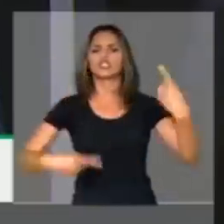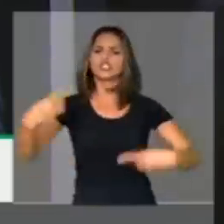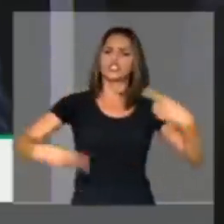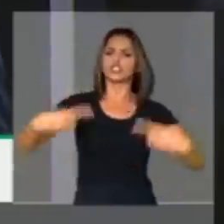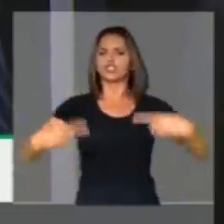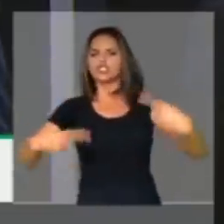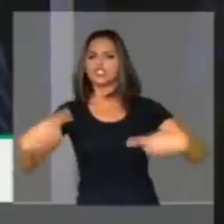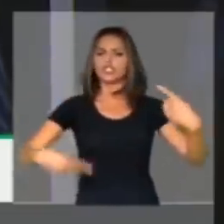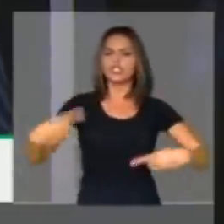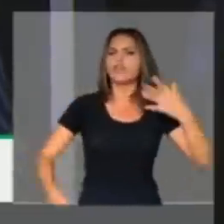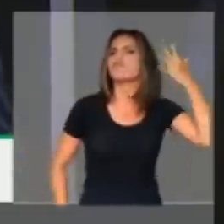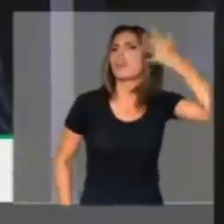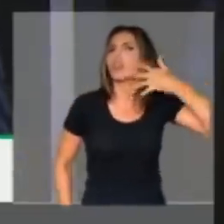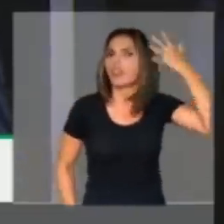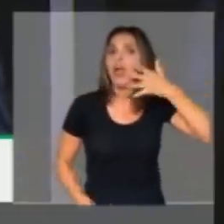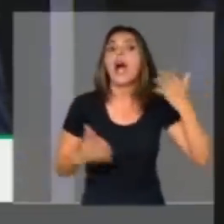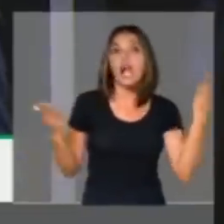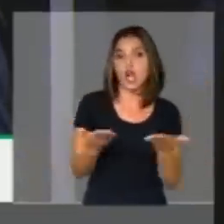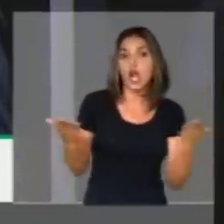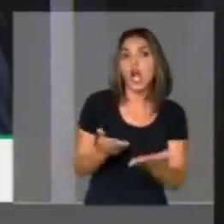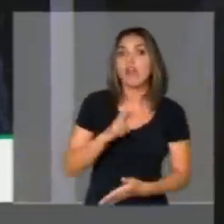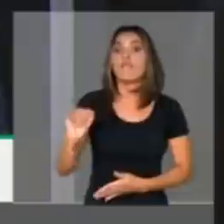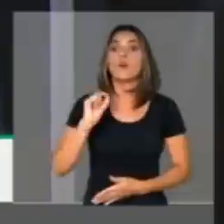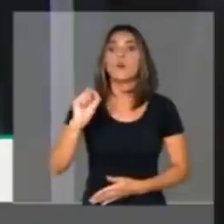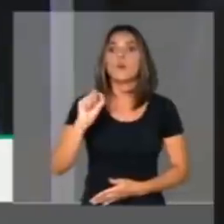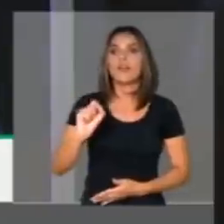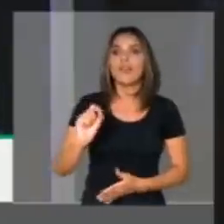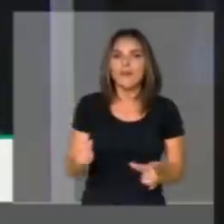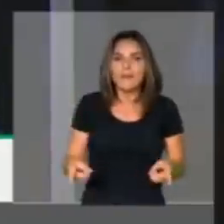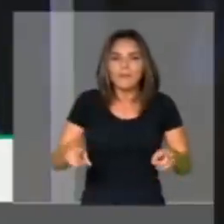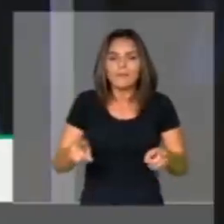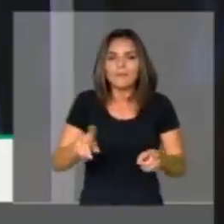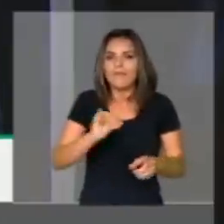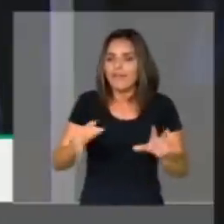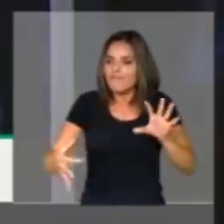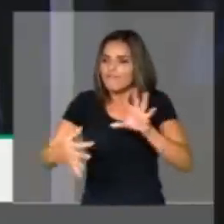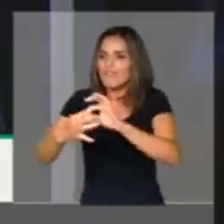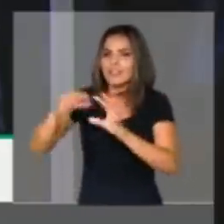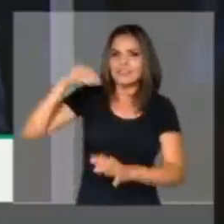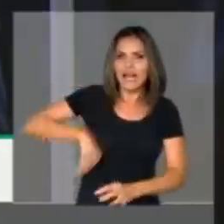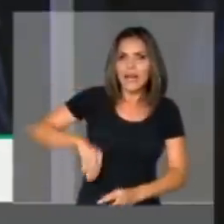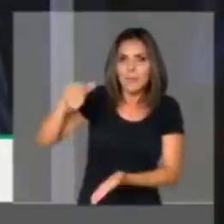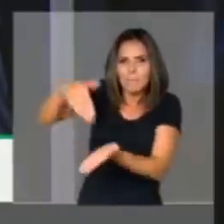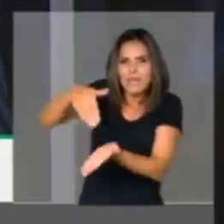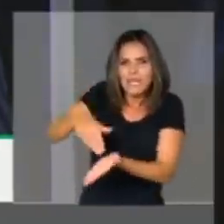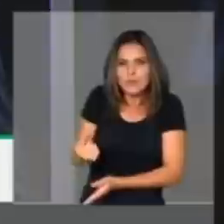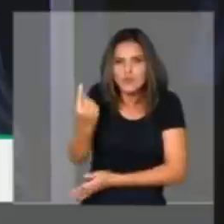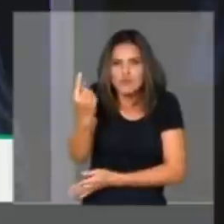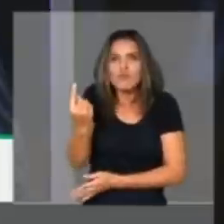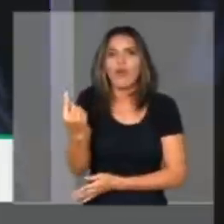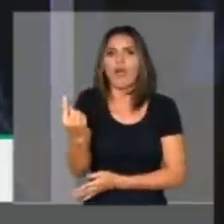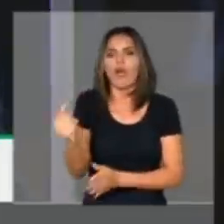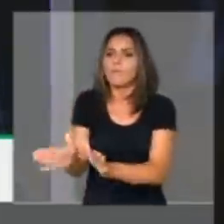nessa tribuna, discursando, falando que agora o benefício não vai mais estar vinculado ao salário mínimo, logo os mais pobres agora não